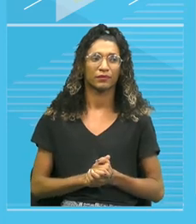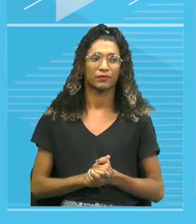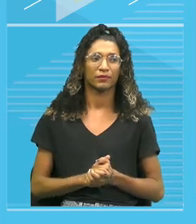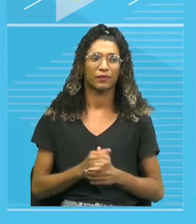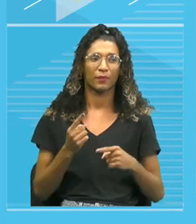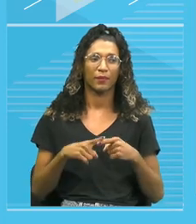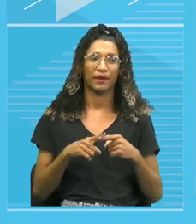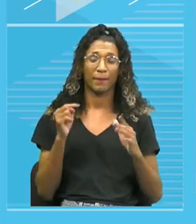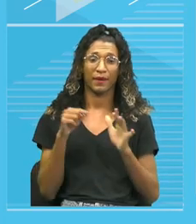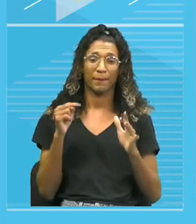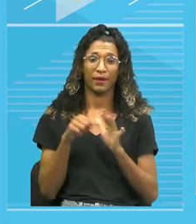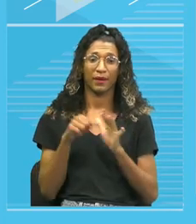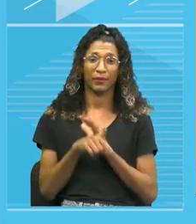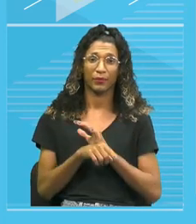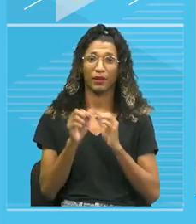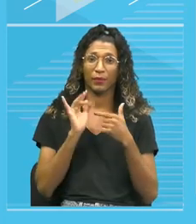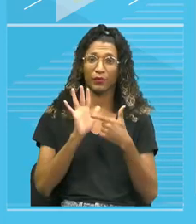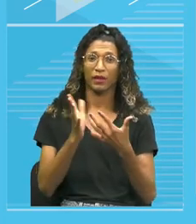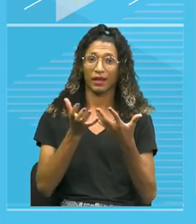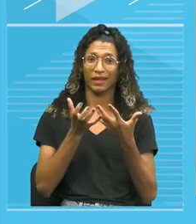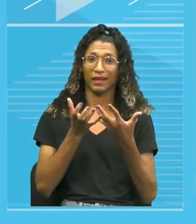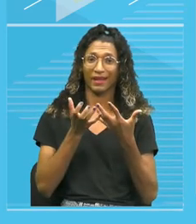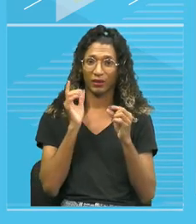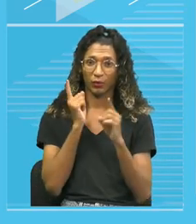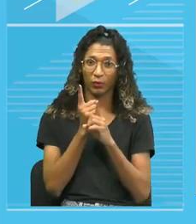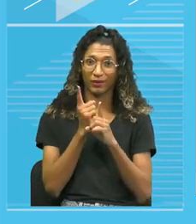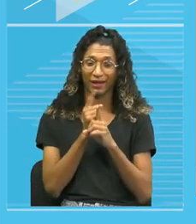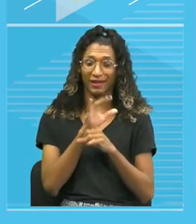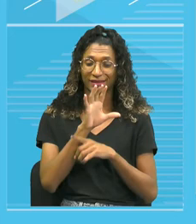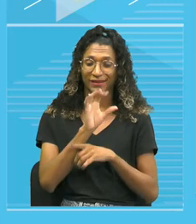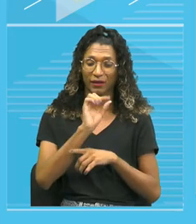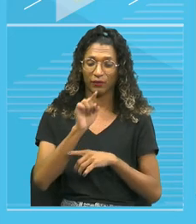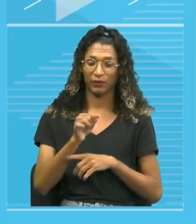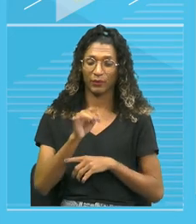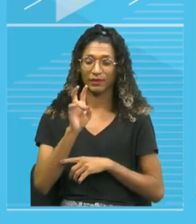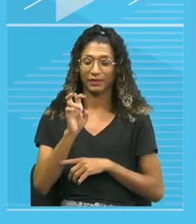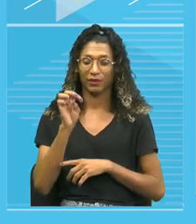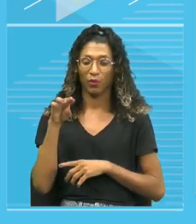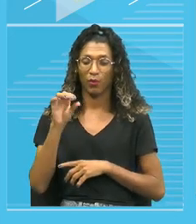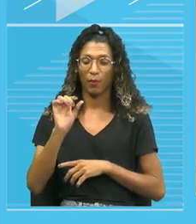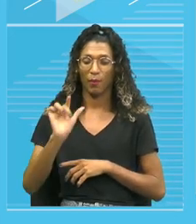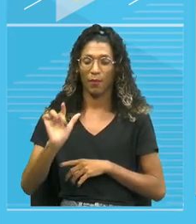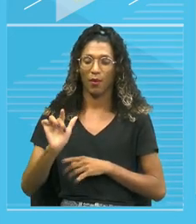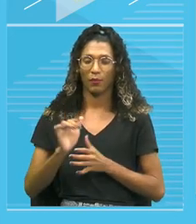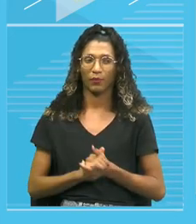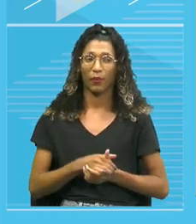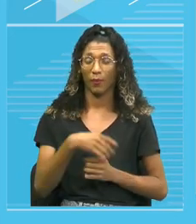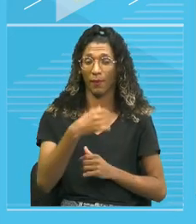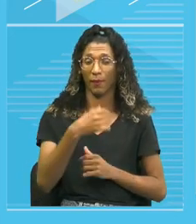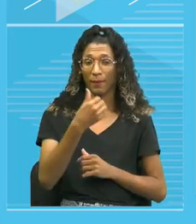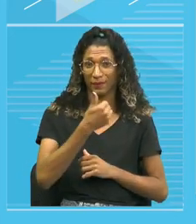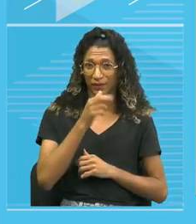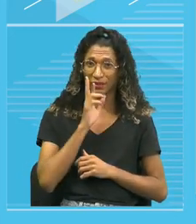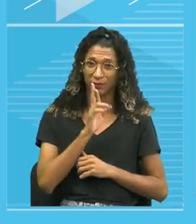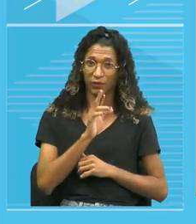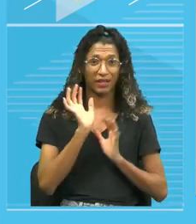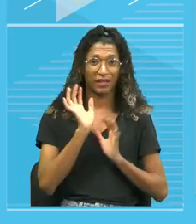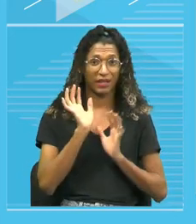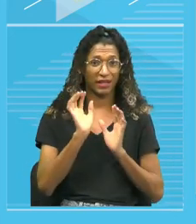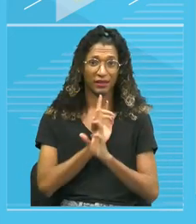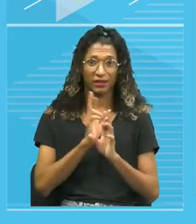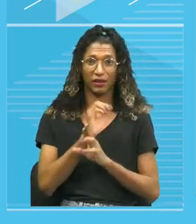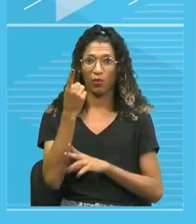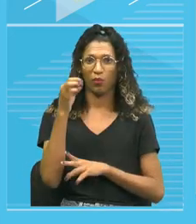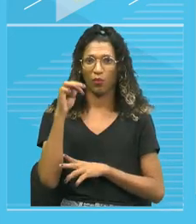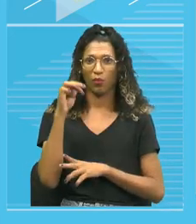o que a questão citou que ela quer saber qual é o valor para meio mal esse valor obtido aqui é para um ó